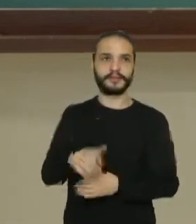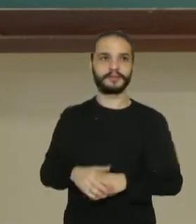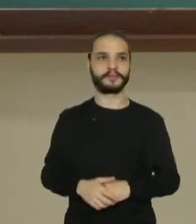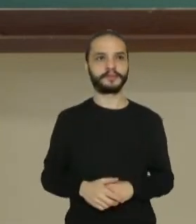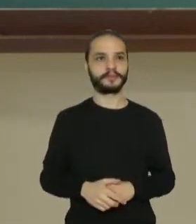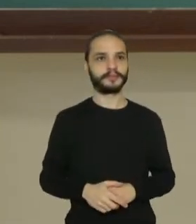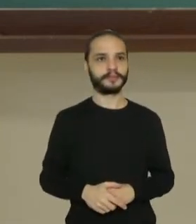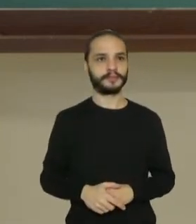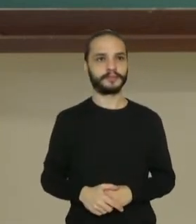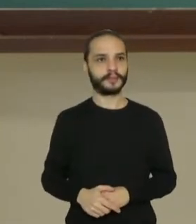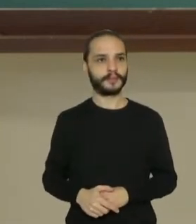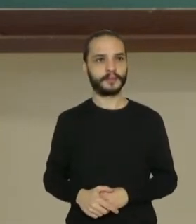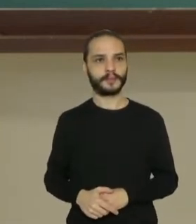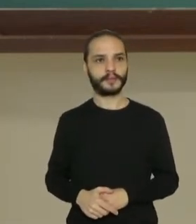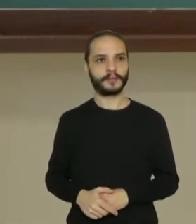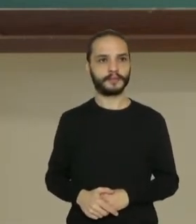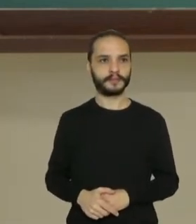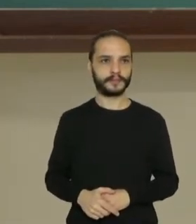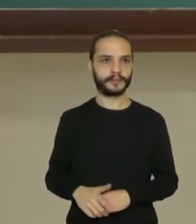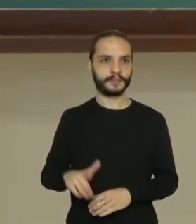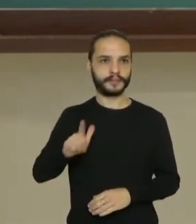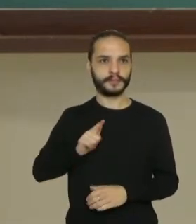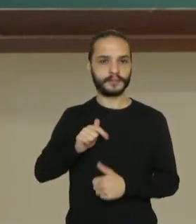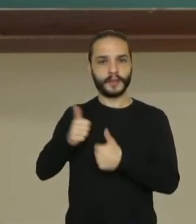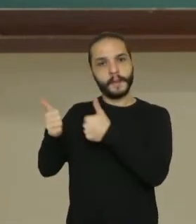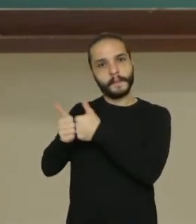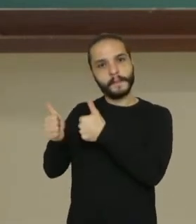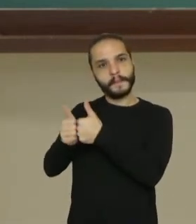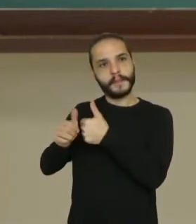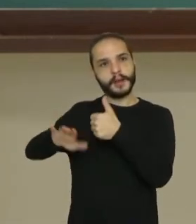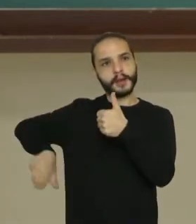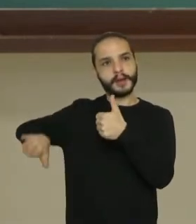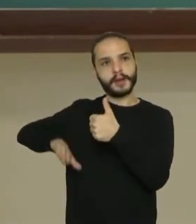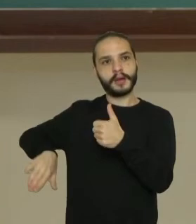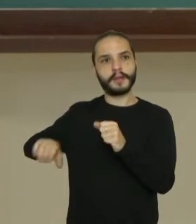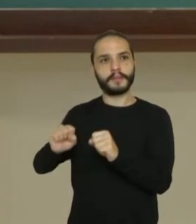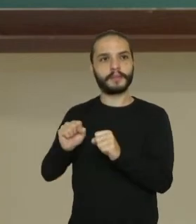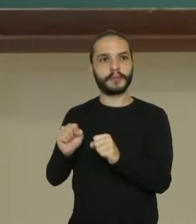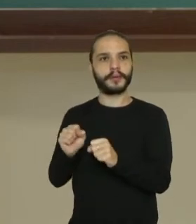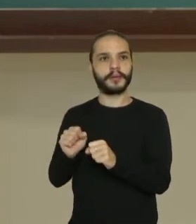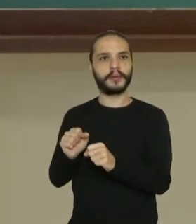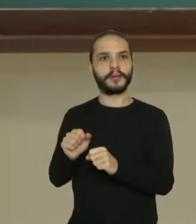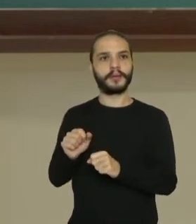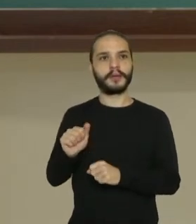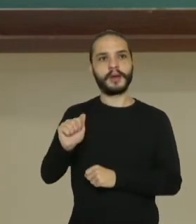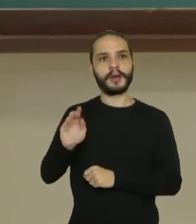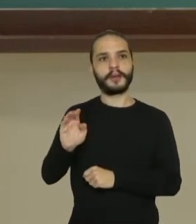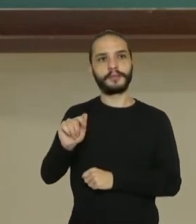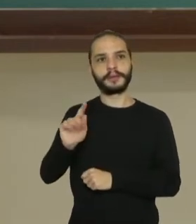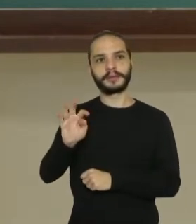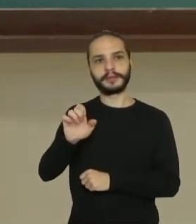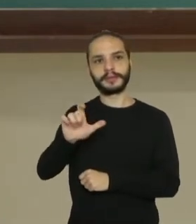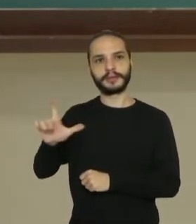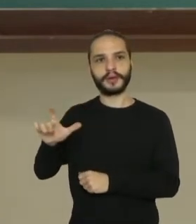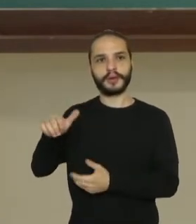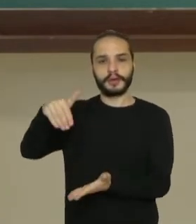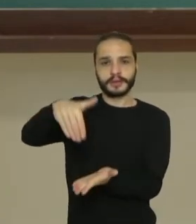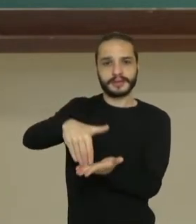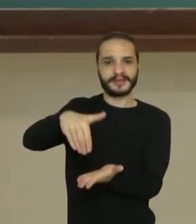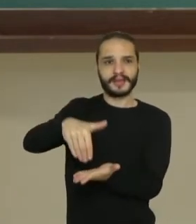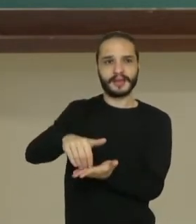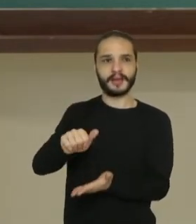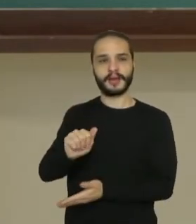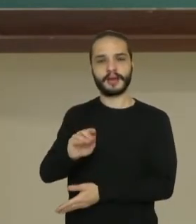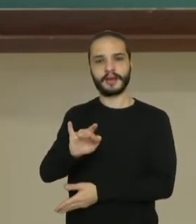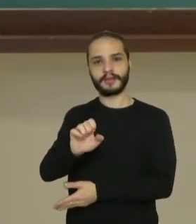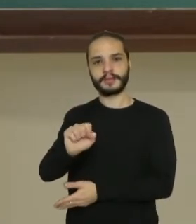azede. E pode ser litorânea, perto da costa, nerítica, pode ser a abacial, que fica nesse intermediário, e a abissal, onde não